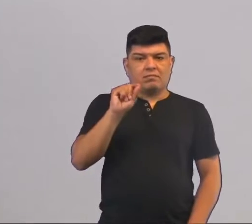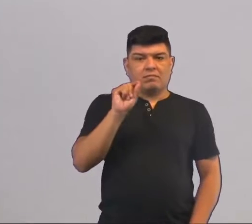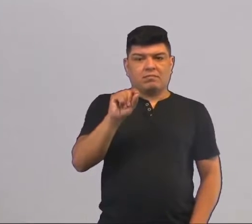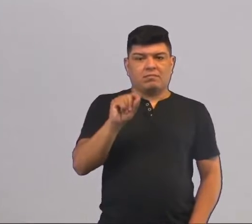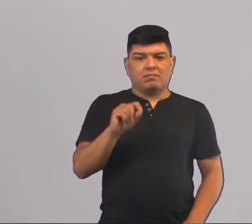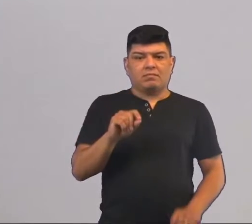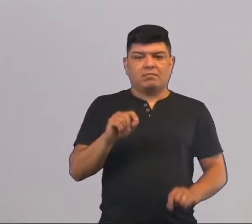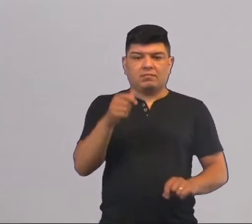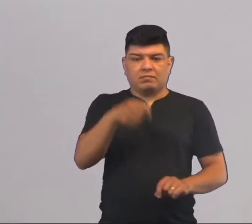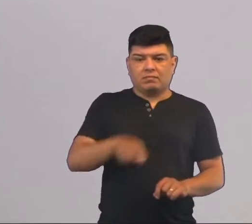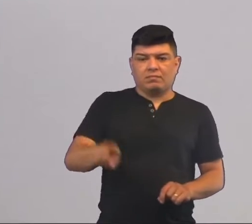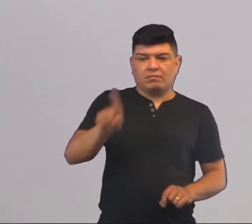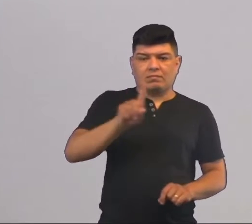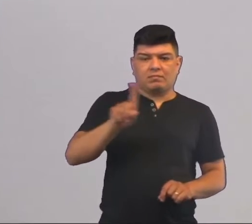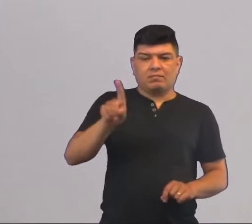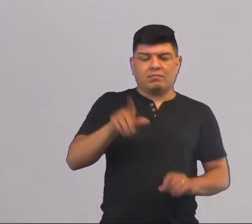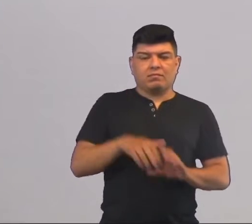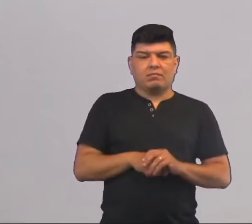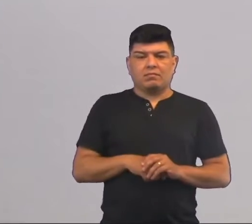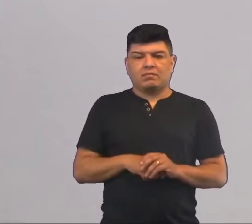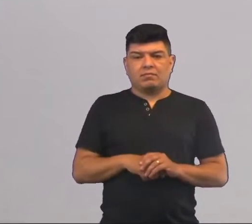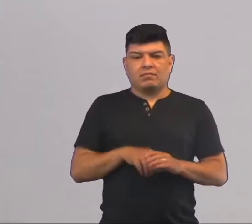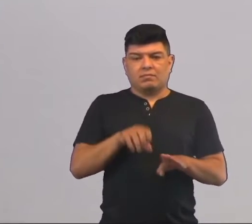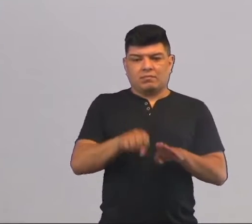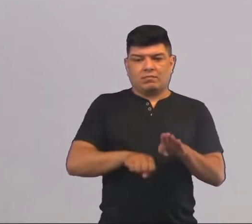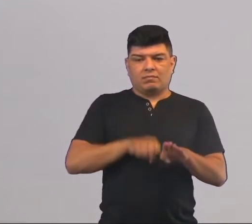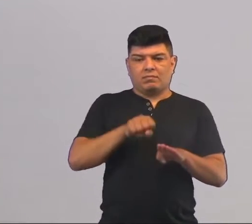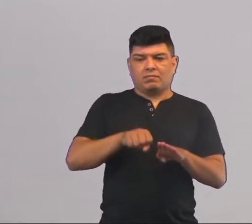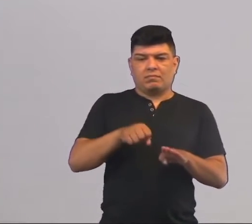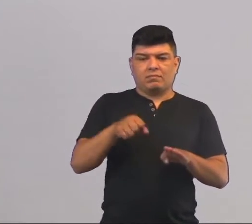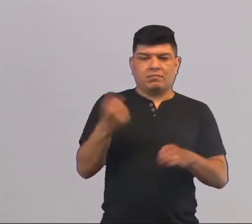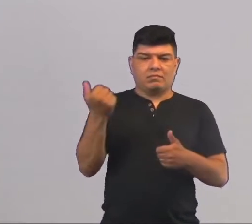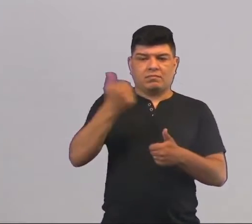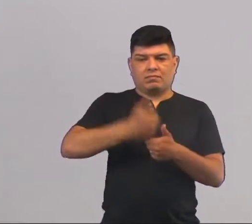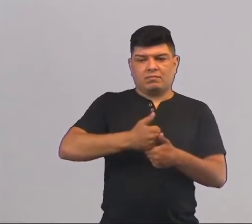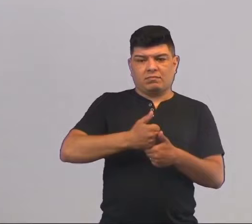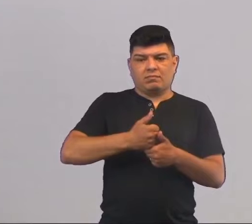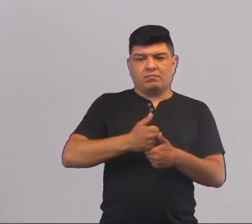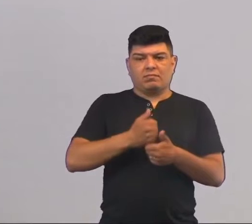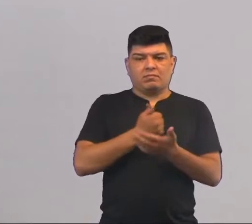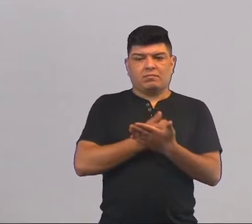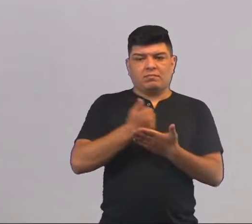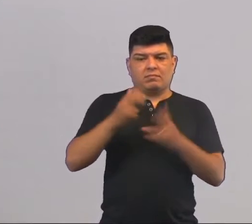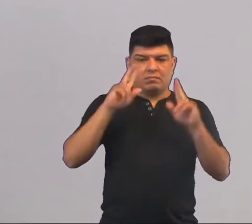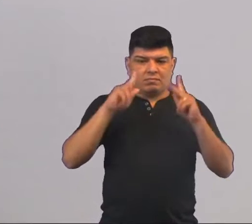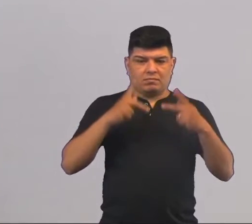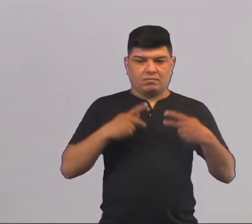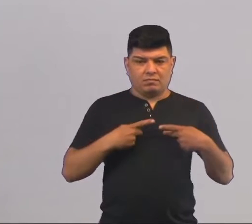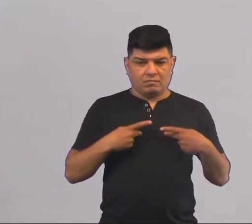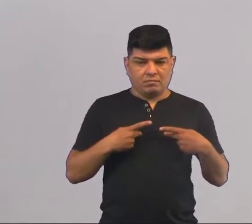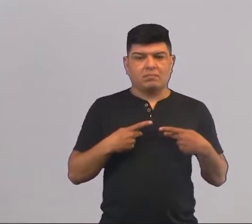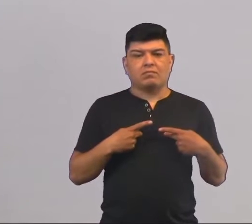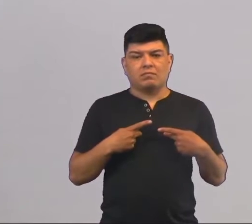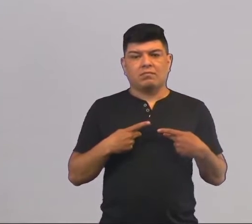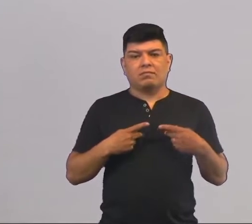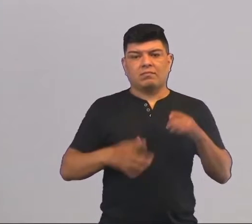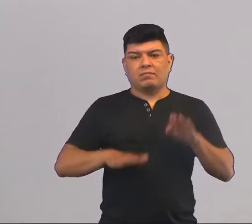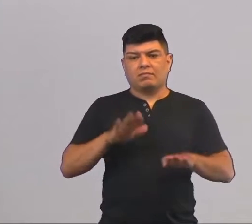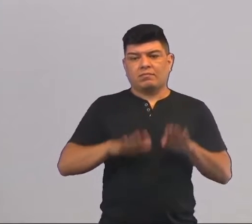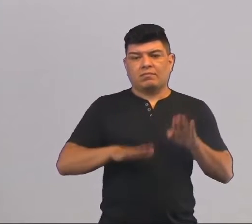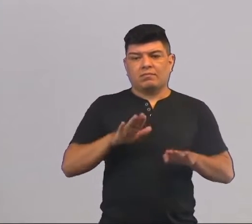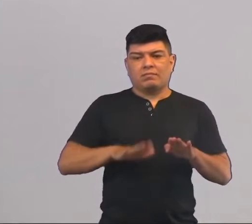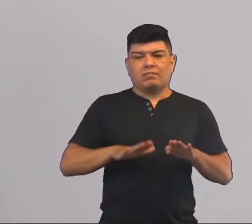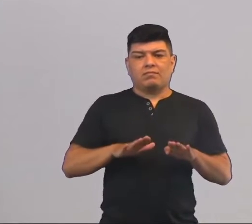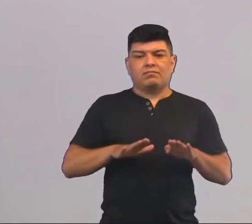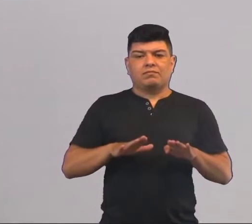ver que não necessariamente essas máquinas precisam substituir a ação humana e que muitas